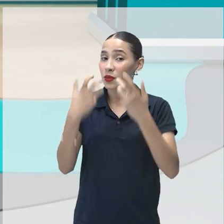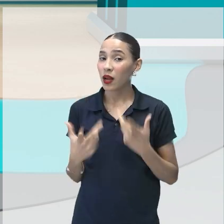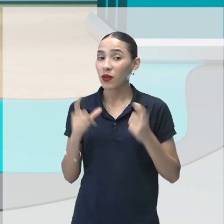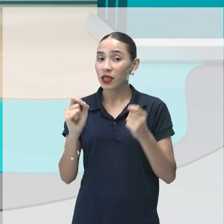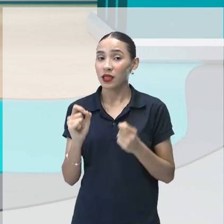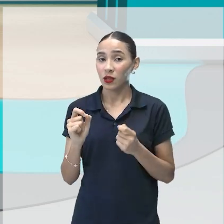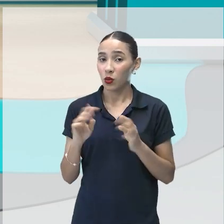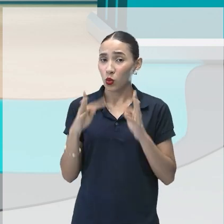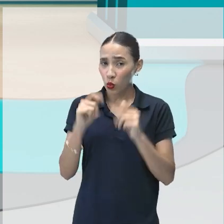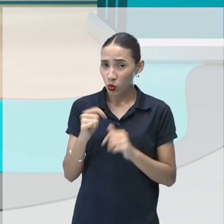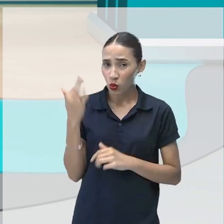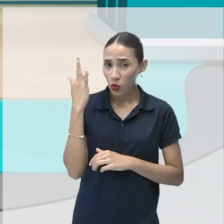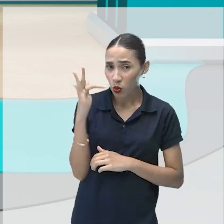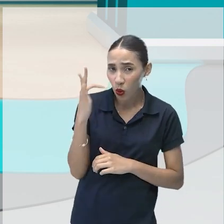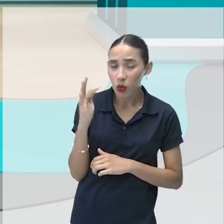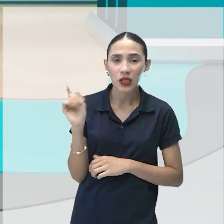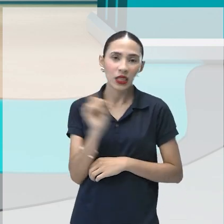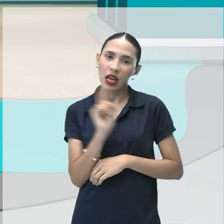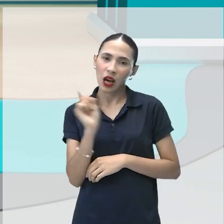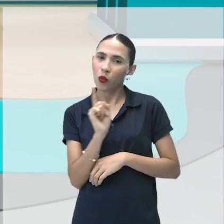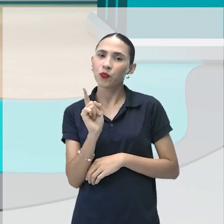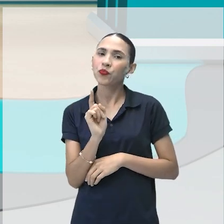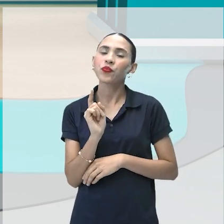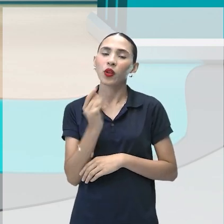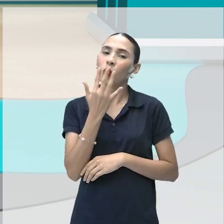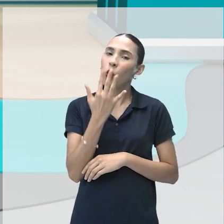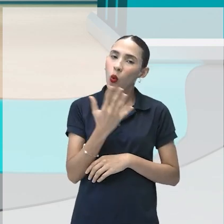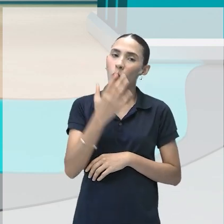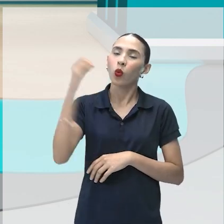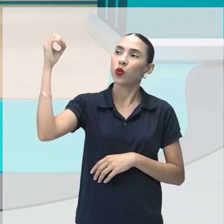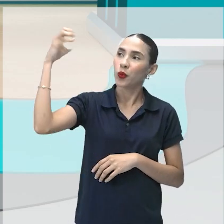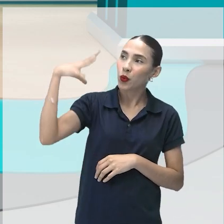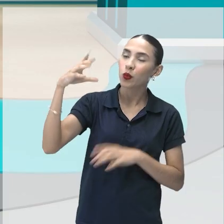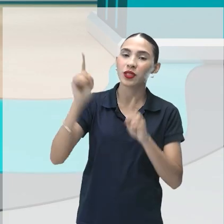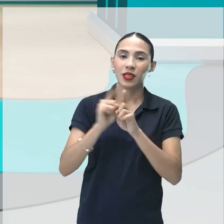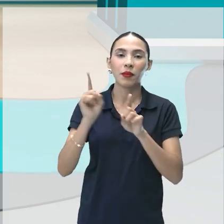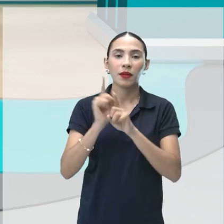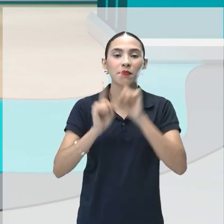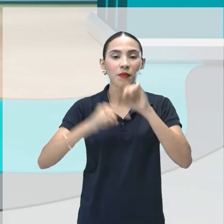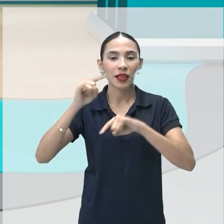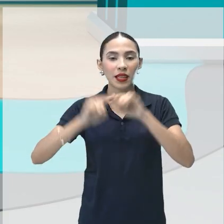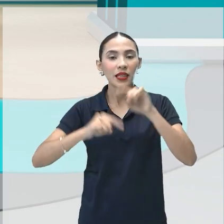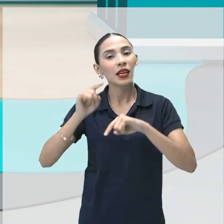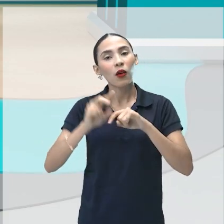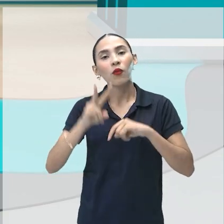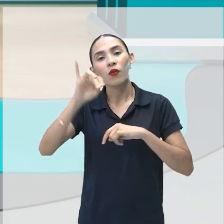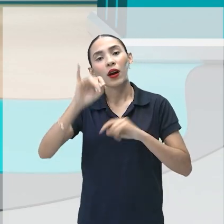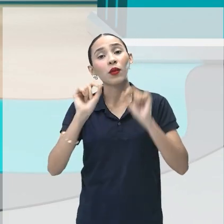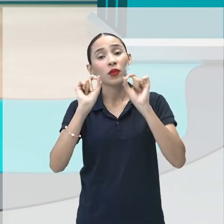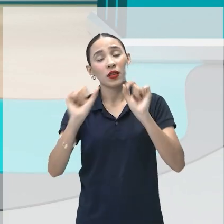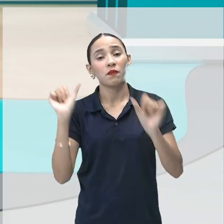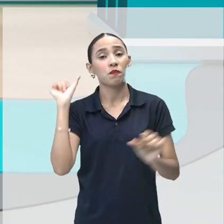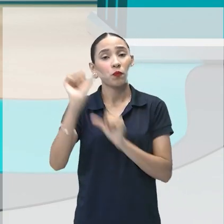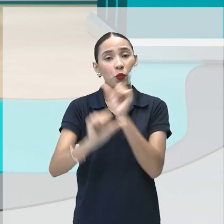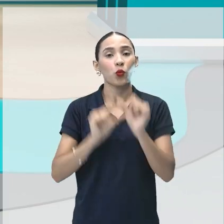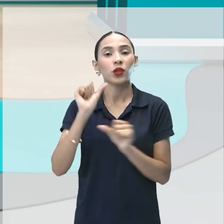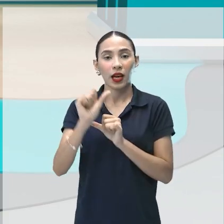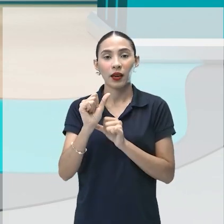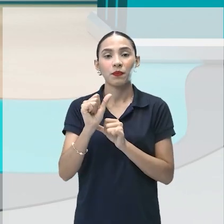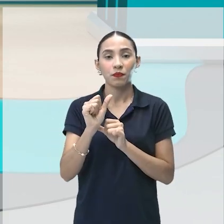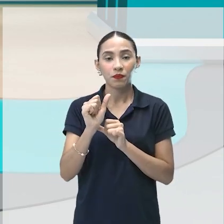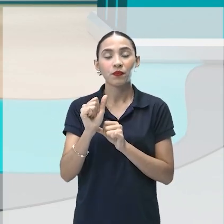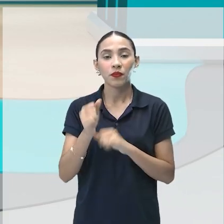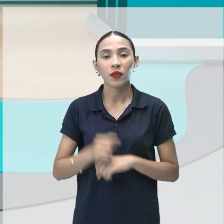mas o colorido, e que a luz, a incidência da luz sobre o objeto, ele vai mudar a sua